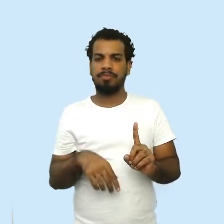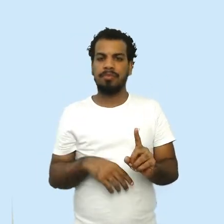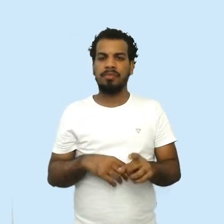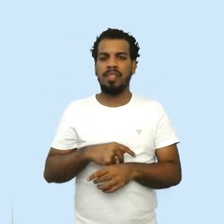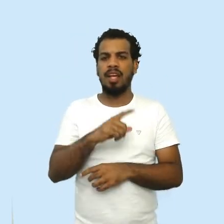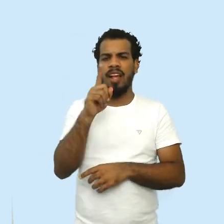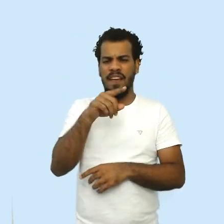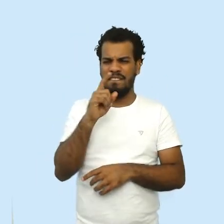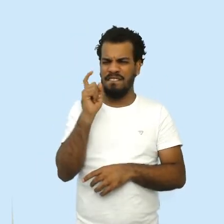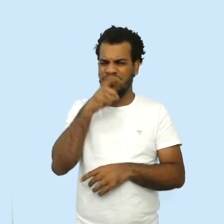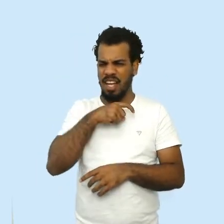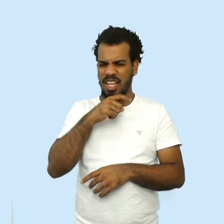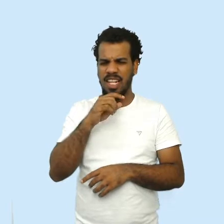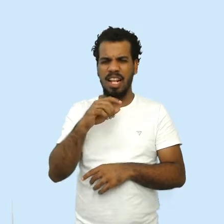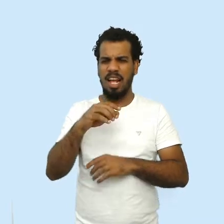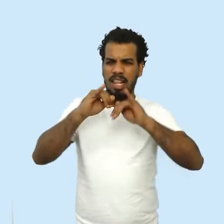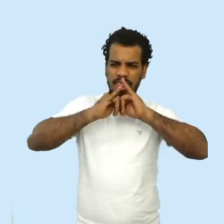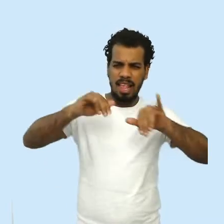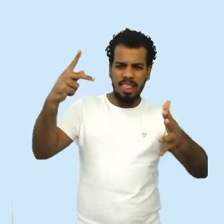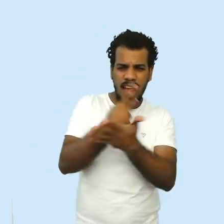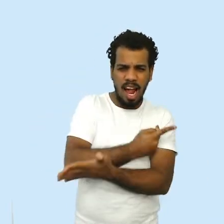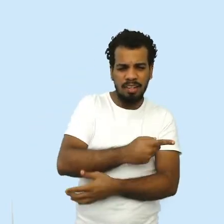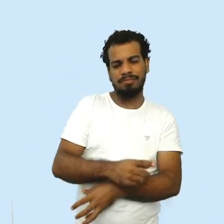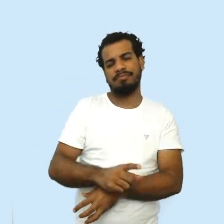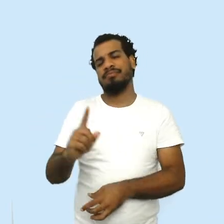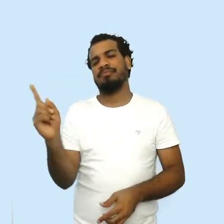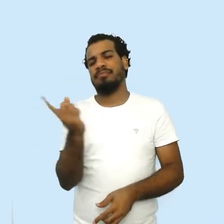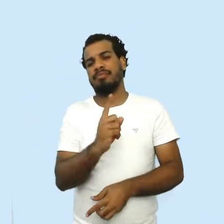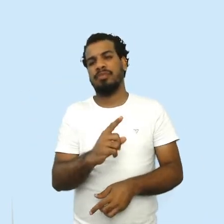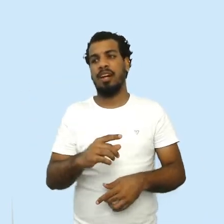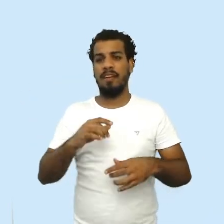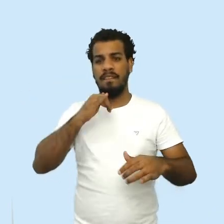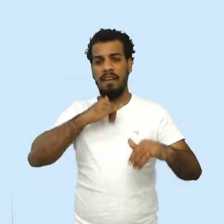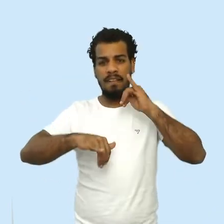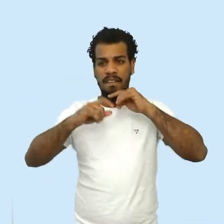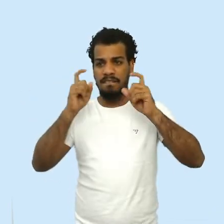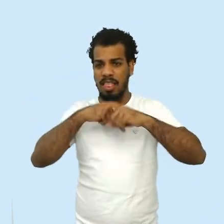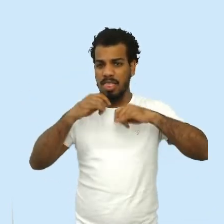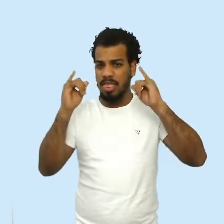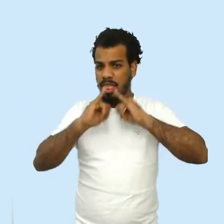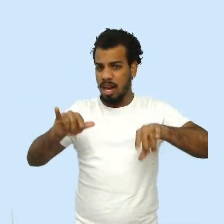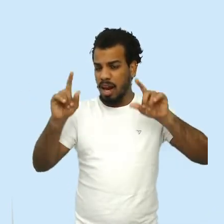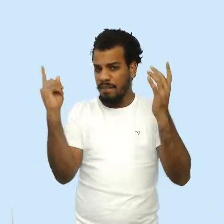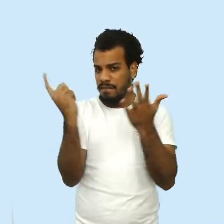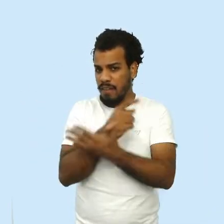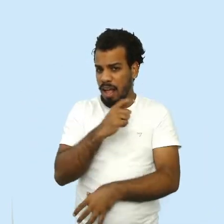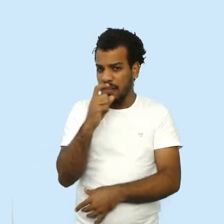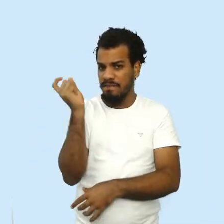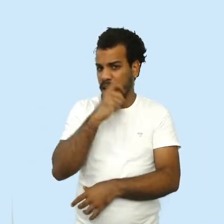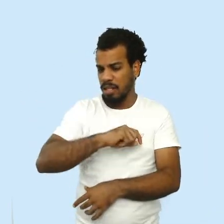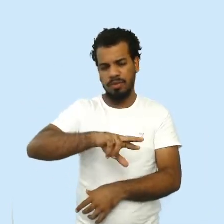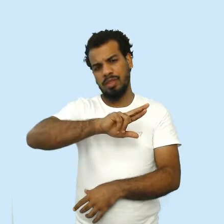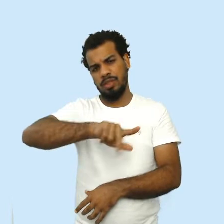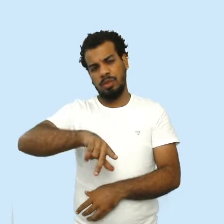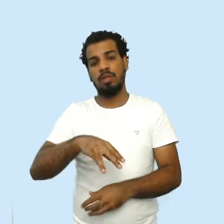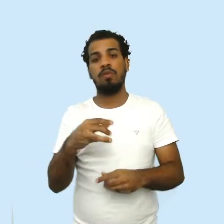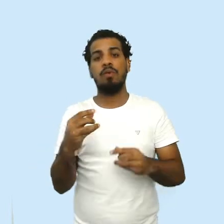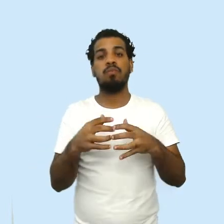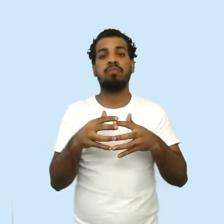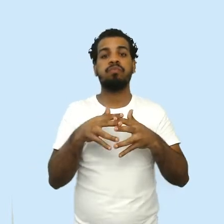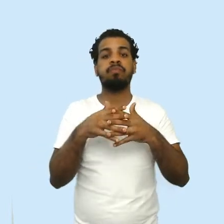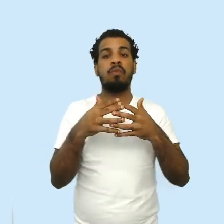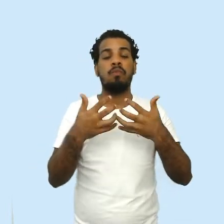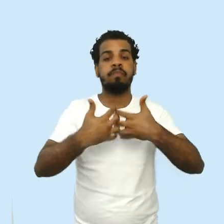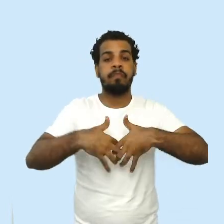foi errada, noticiaram errado, uma notícia que foi forçada, que foi montada. Ela foi forçada, ela foi montada, ela